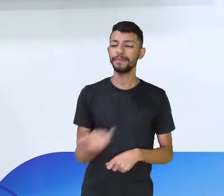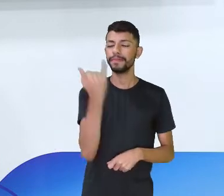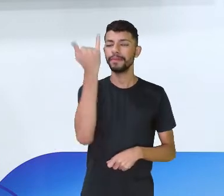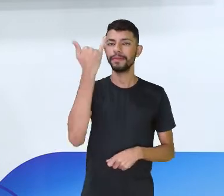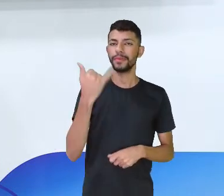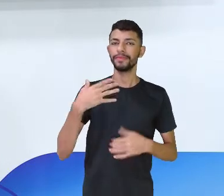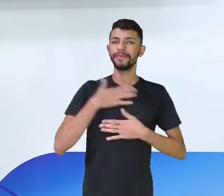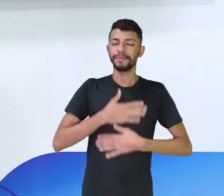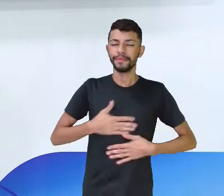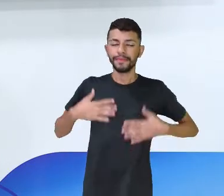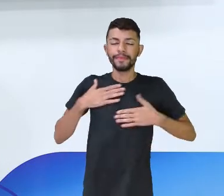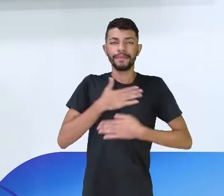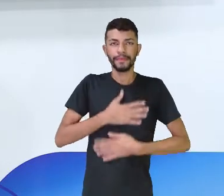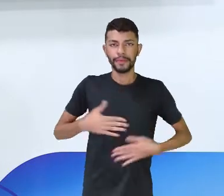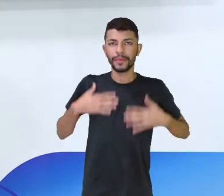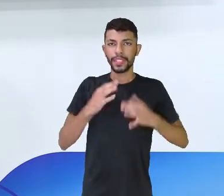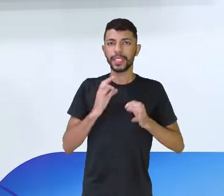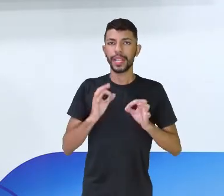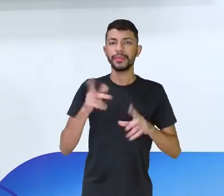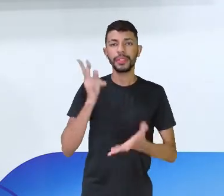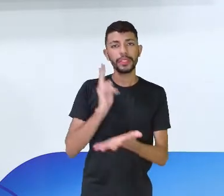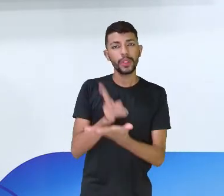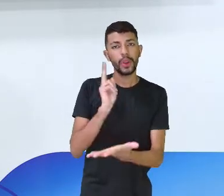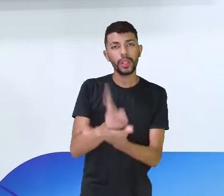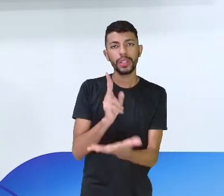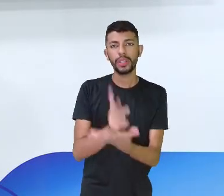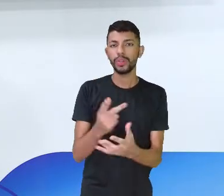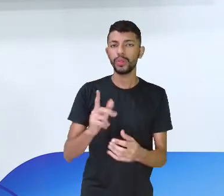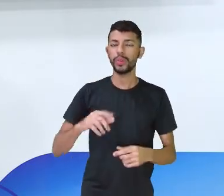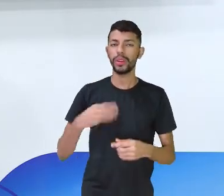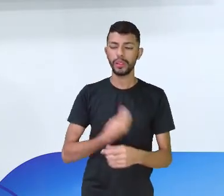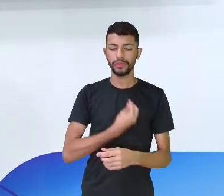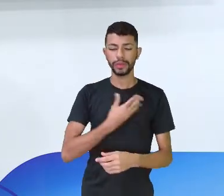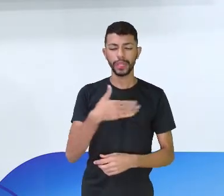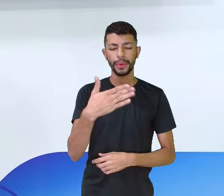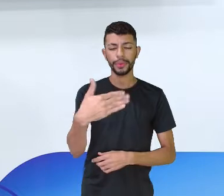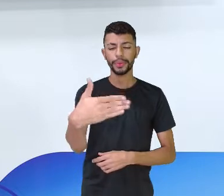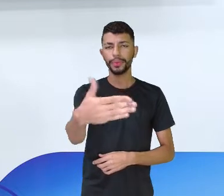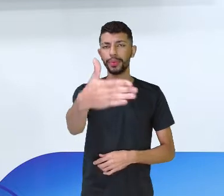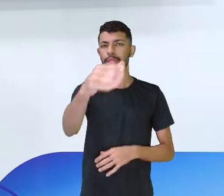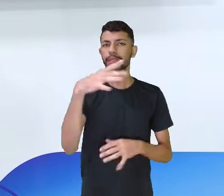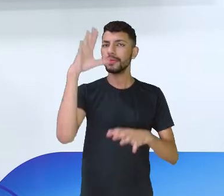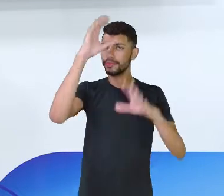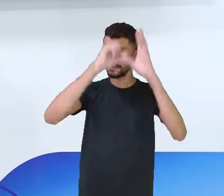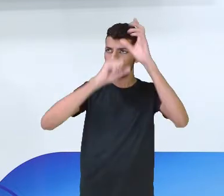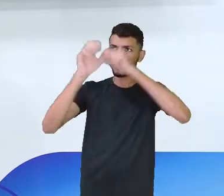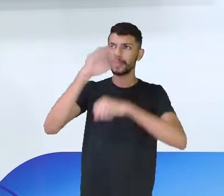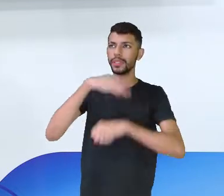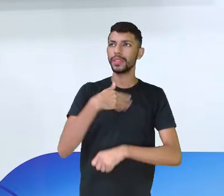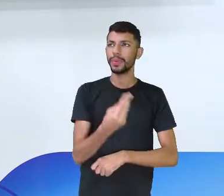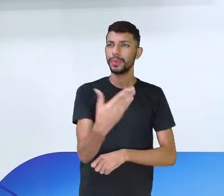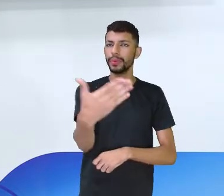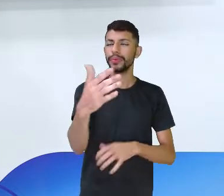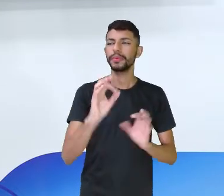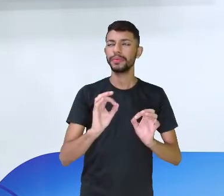significativas, prazerosas e permanecem na gente ao longo da vida. Essas aprendizagens permanecem ao longo da vida.